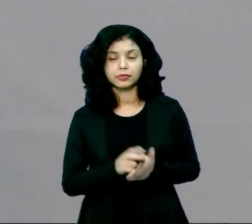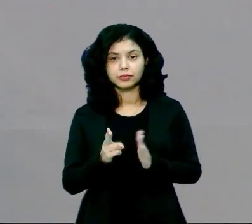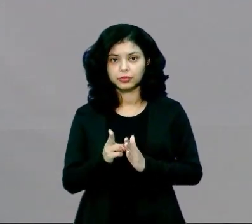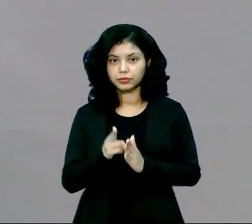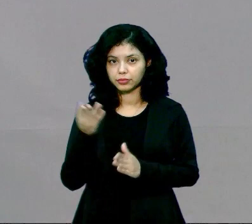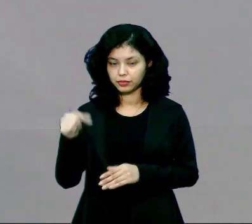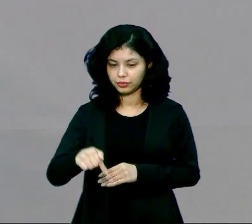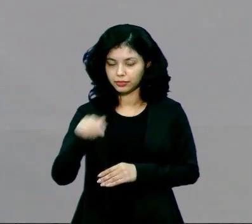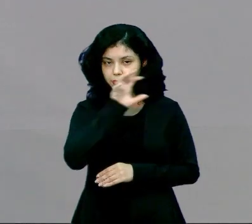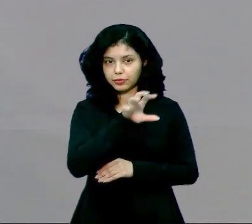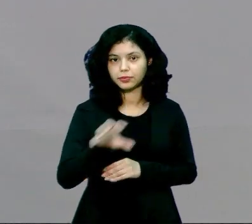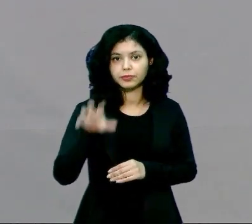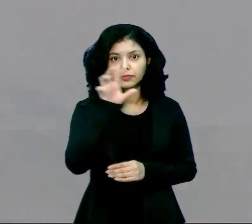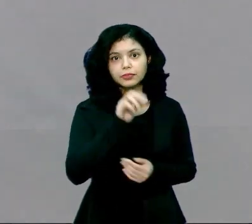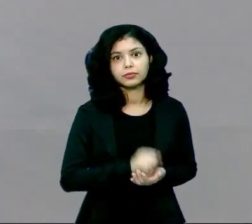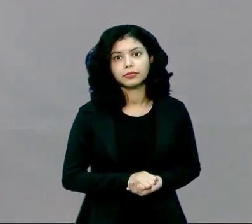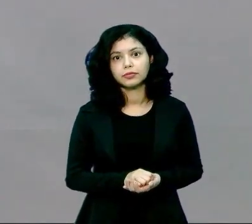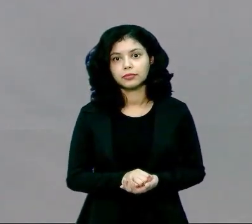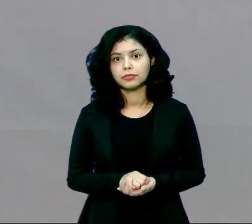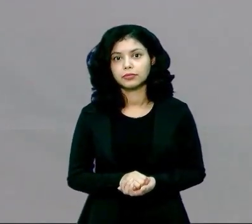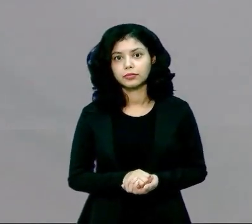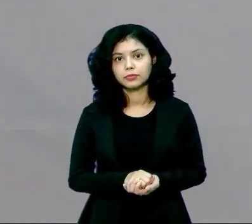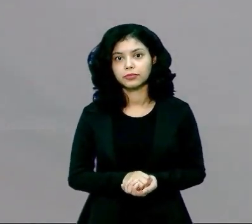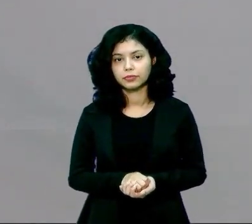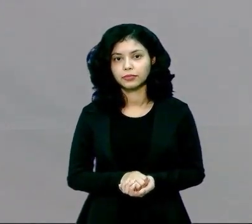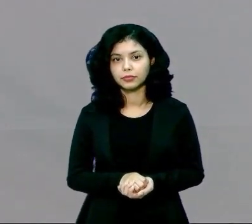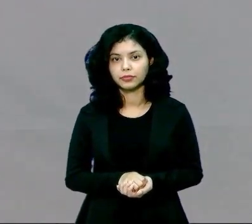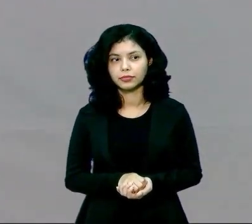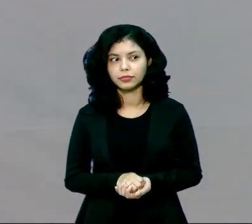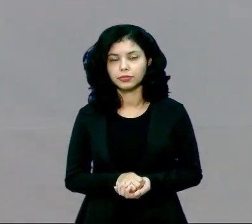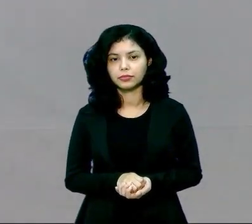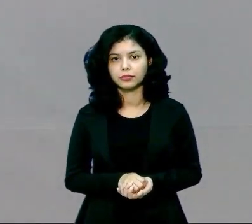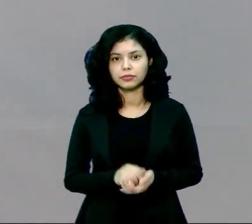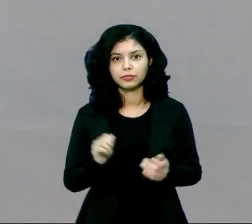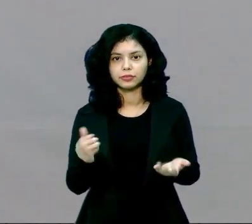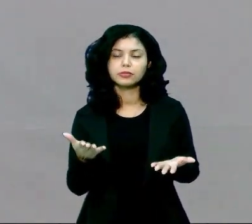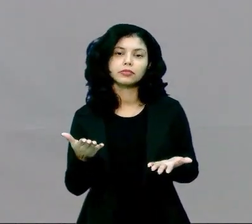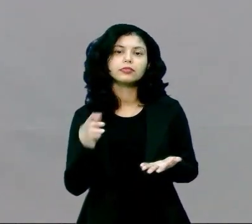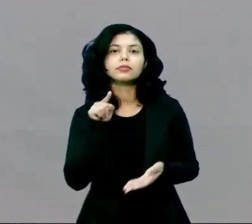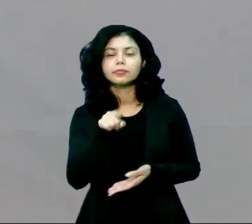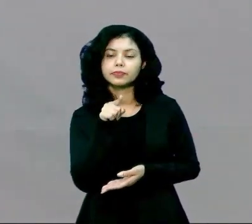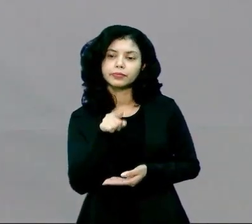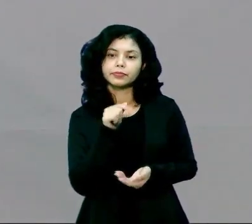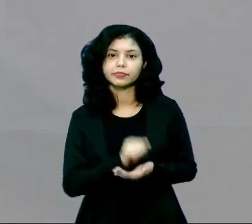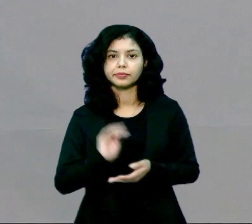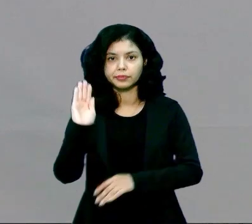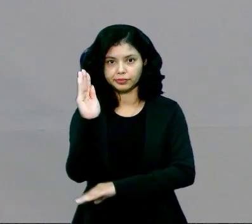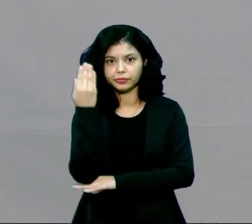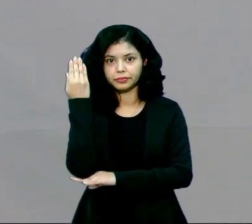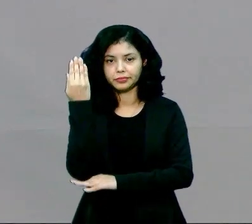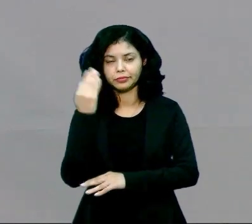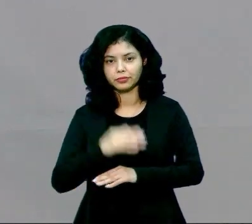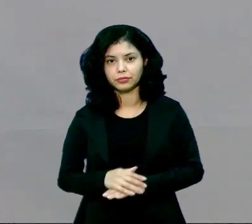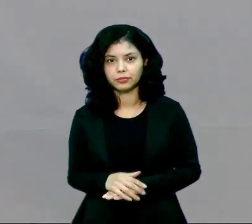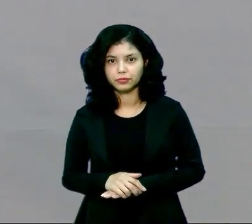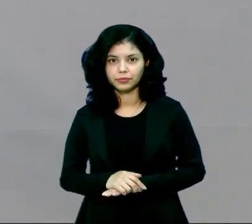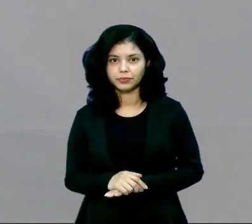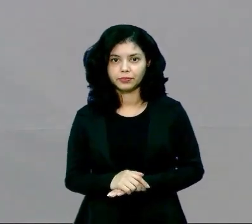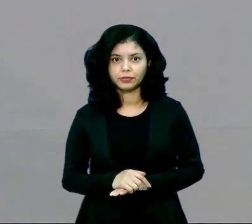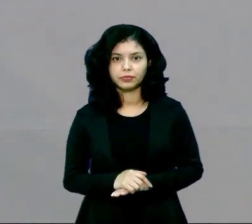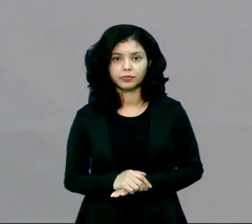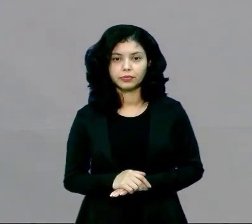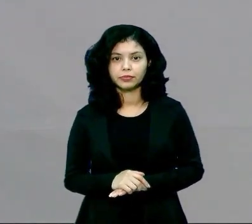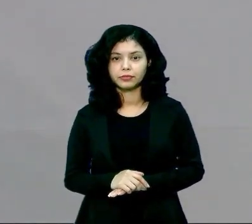esses nativos aqui dessa região. Então, já tinham amarrado ele ali no pau, né, no local